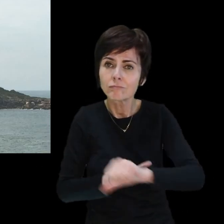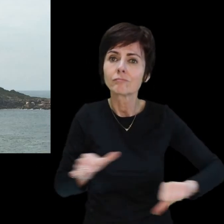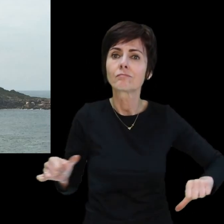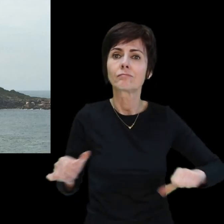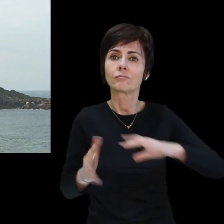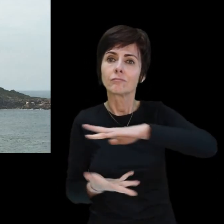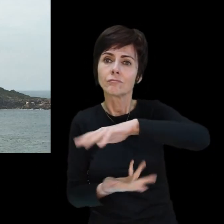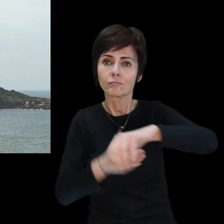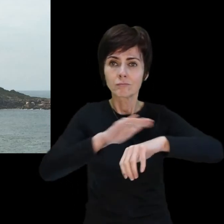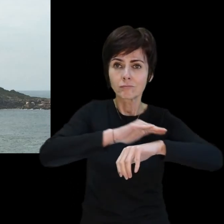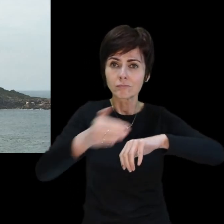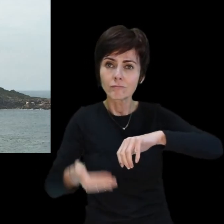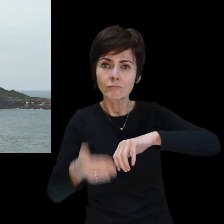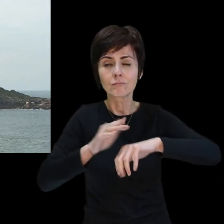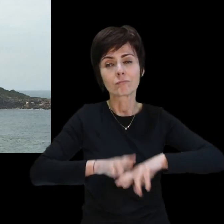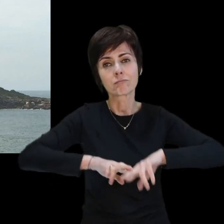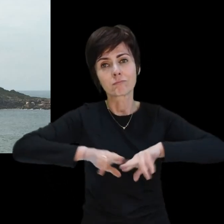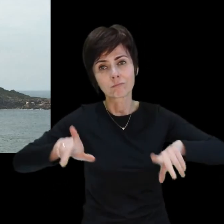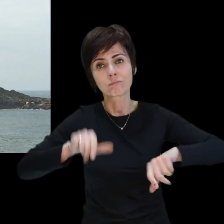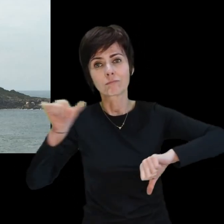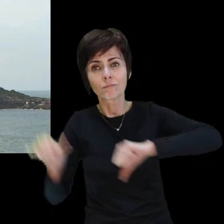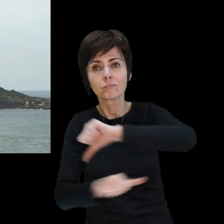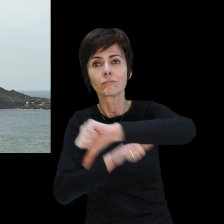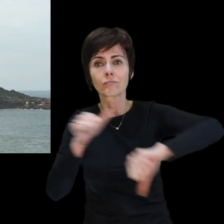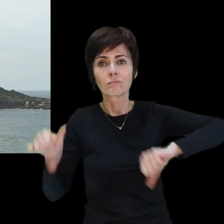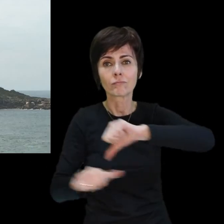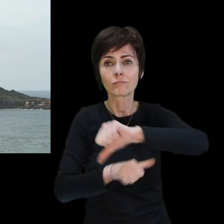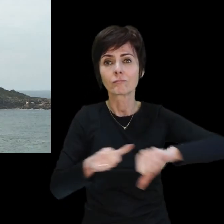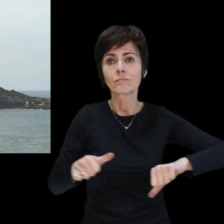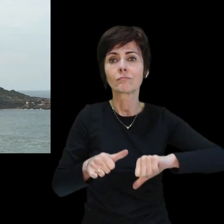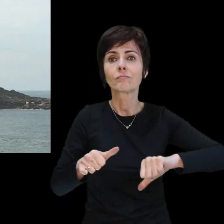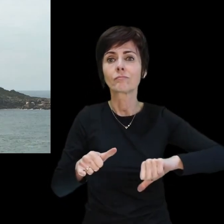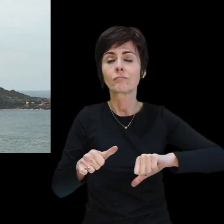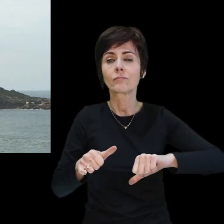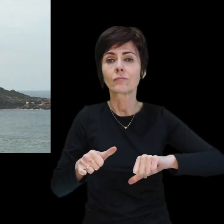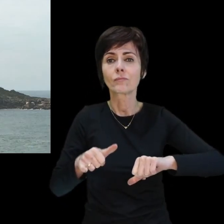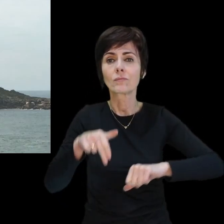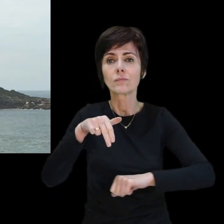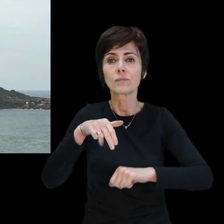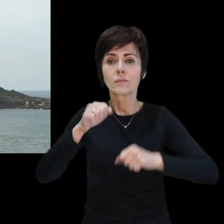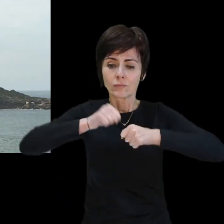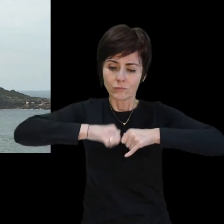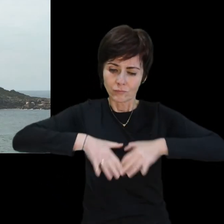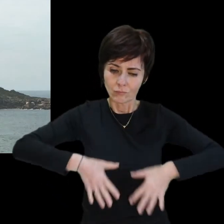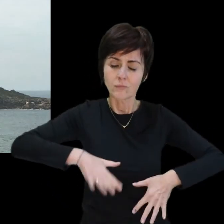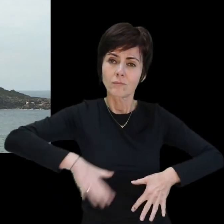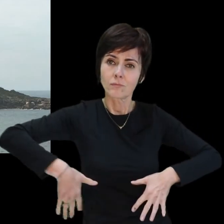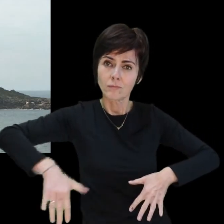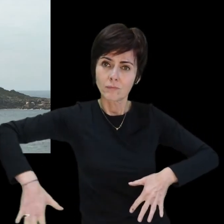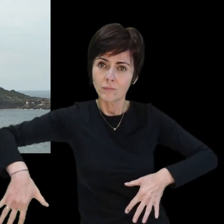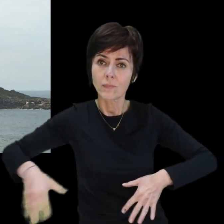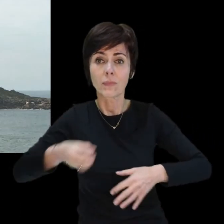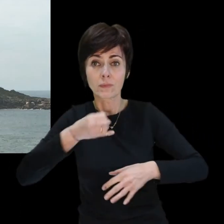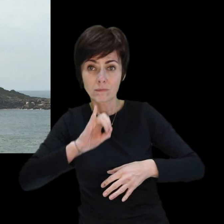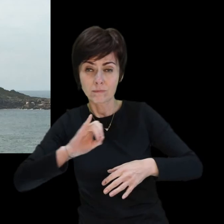vai modificando a superfície do planeta e vai trazendo nutrientes para dentro dos ambientes aquáticos. Quando a gente